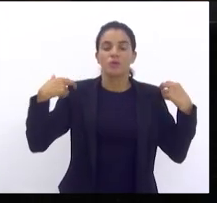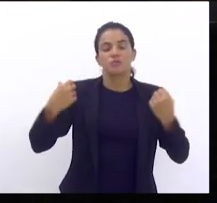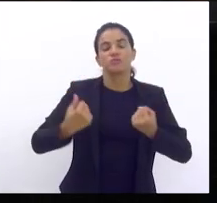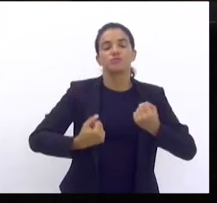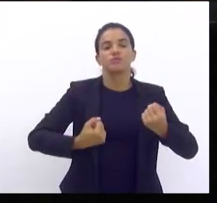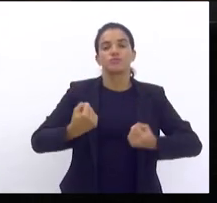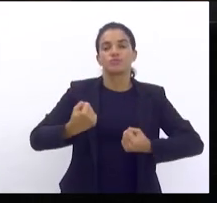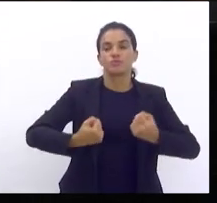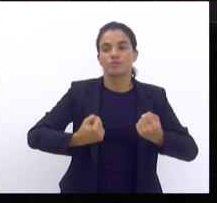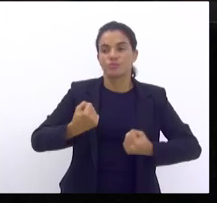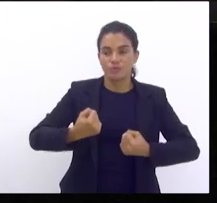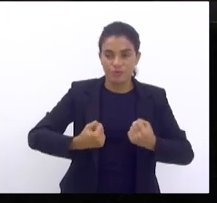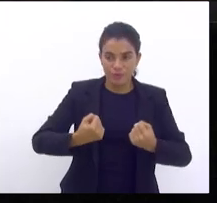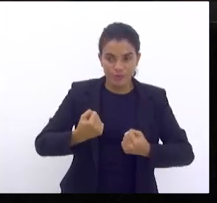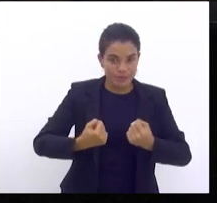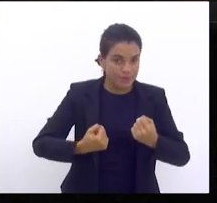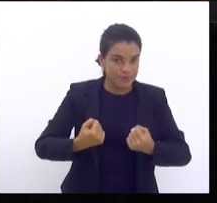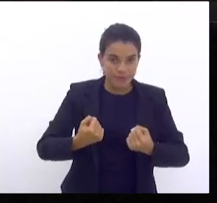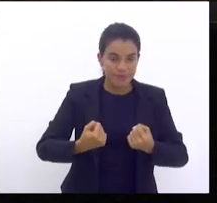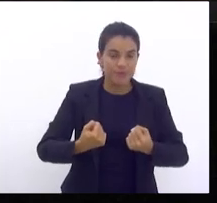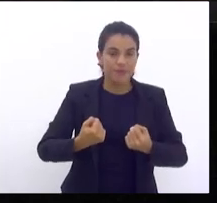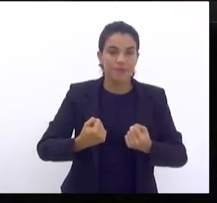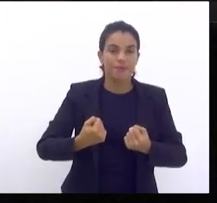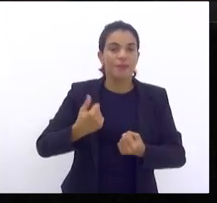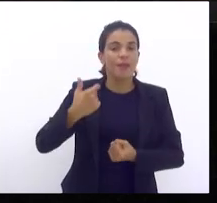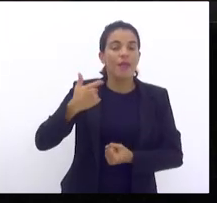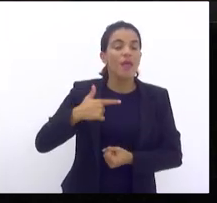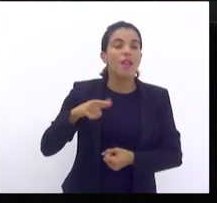ele é